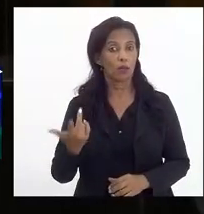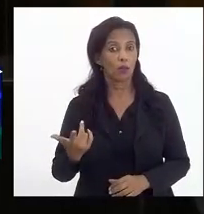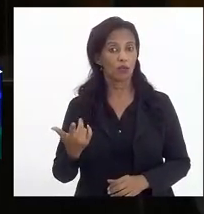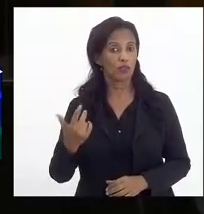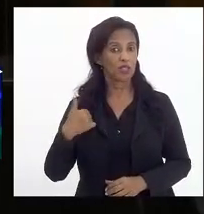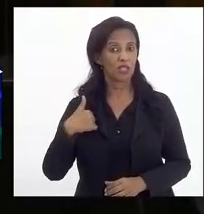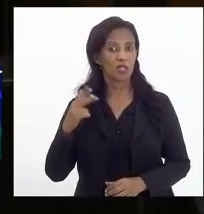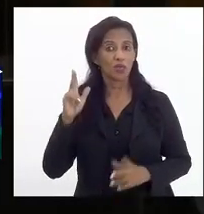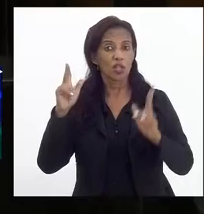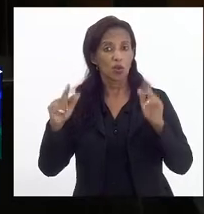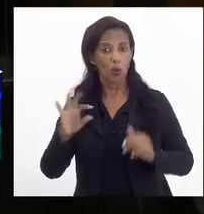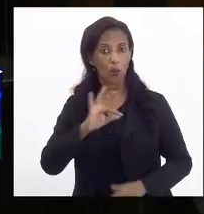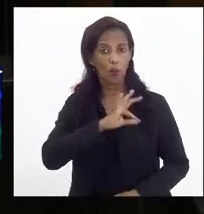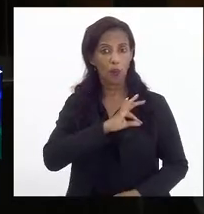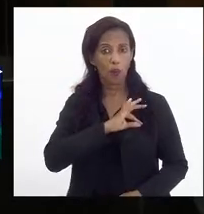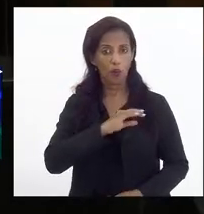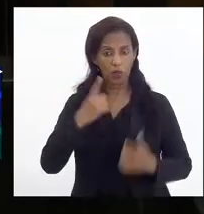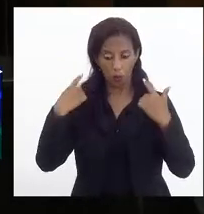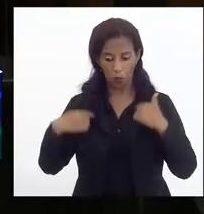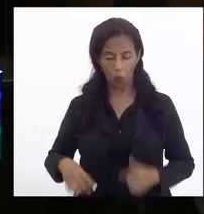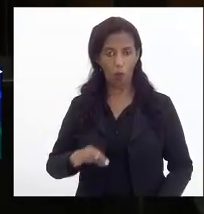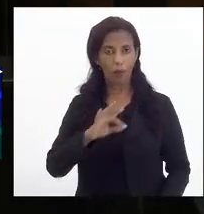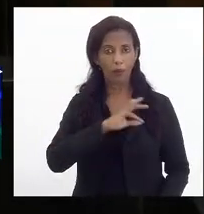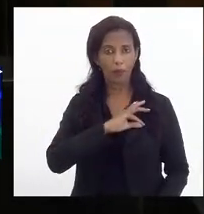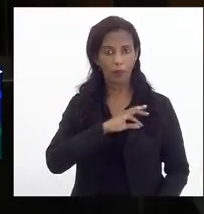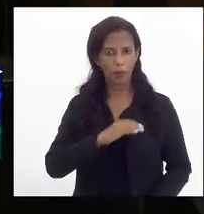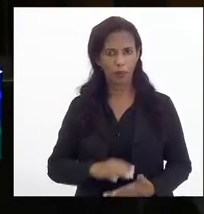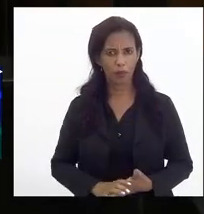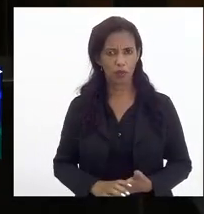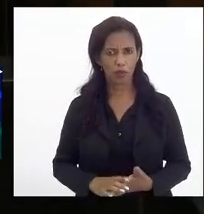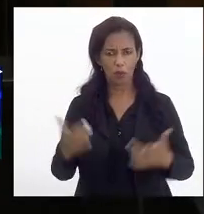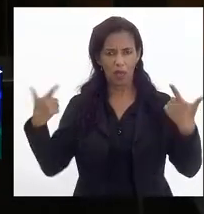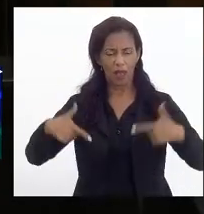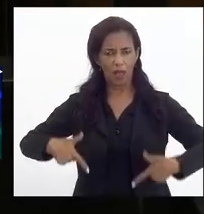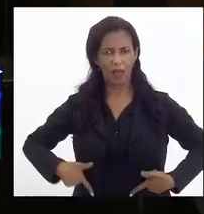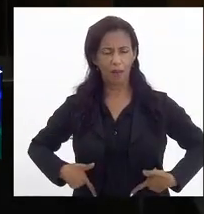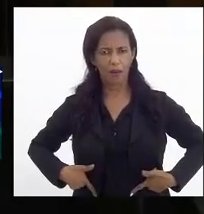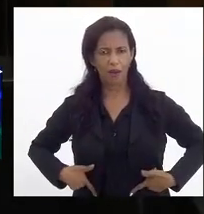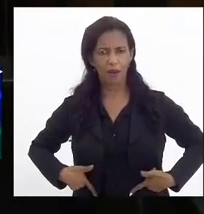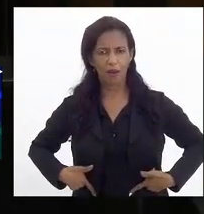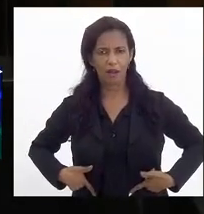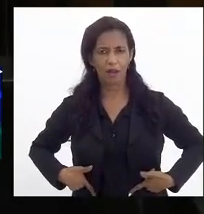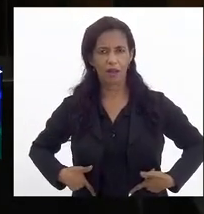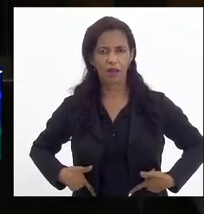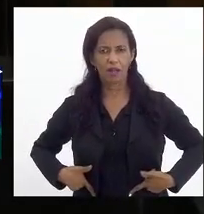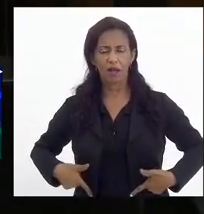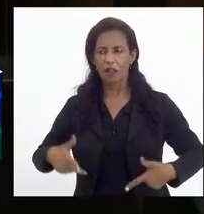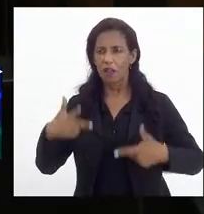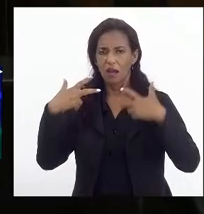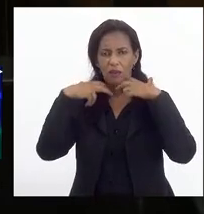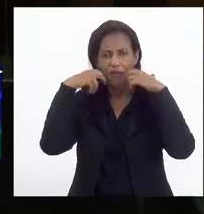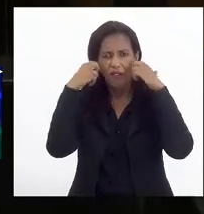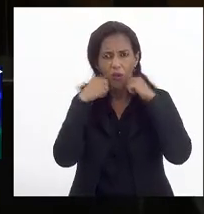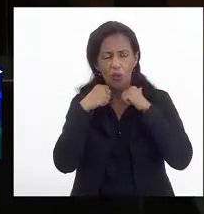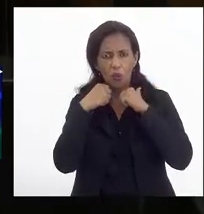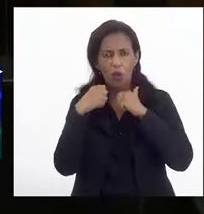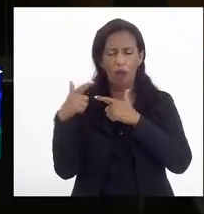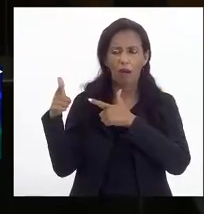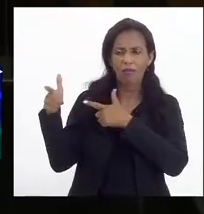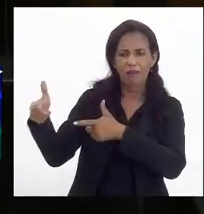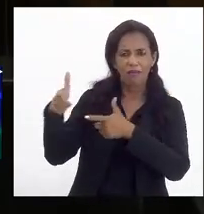cisto como militares com roupas militares portando pistolas constrangendo as pessoas